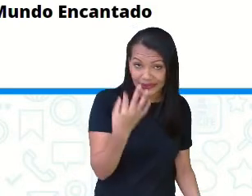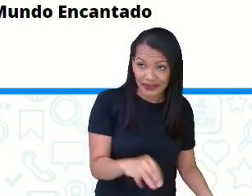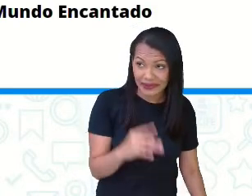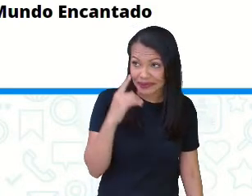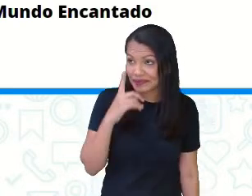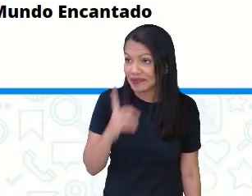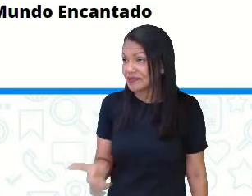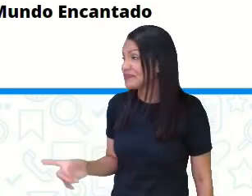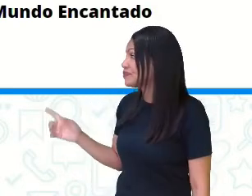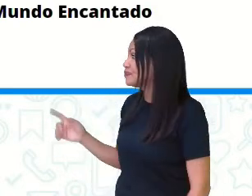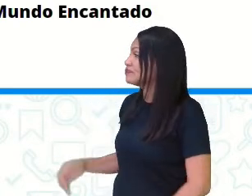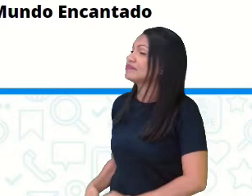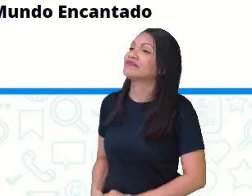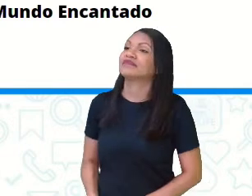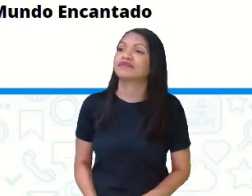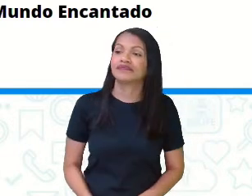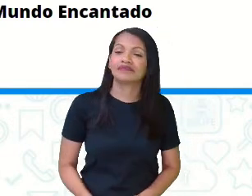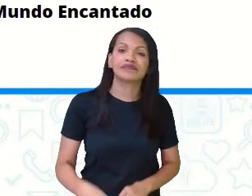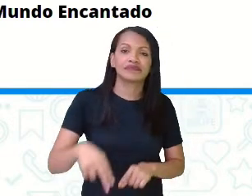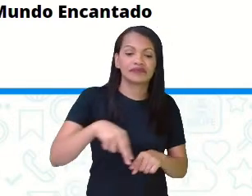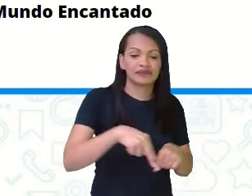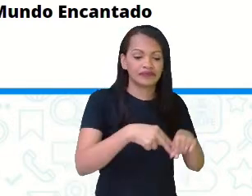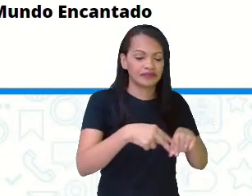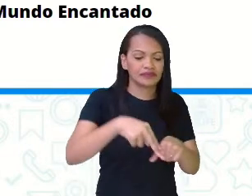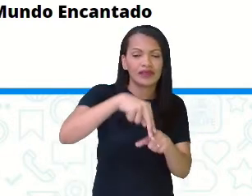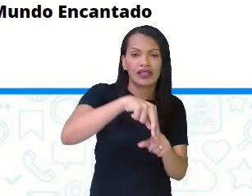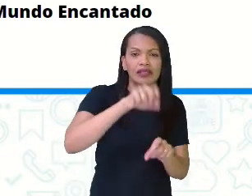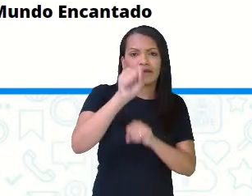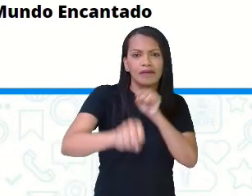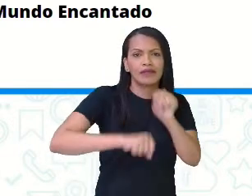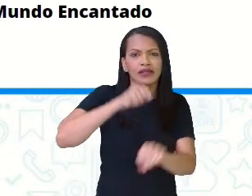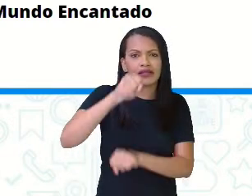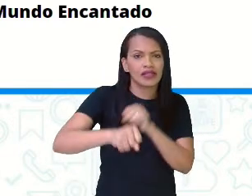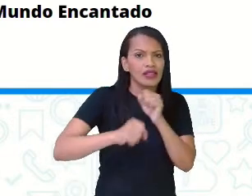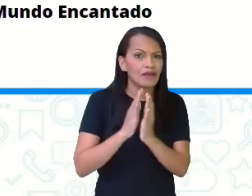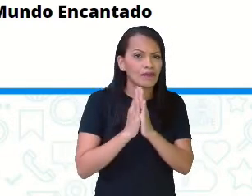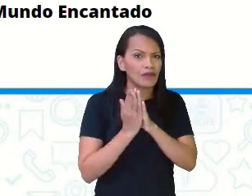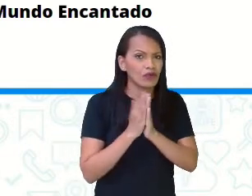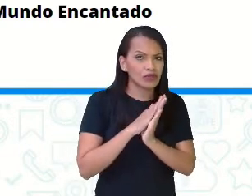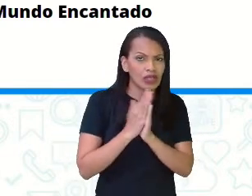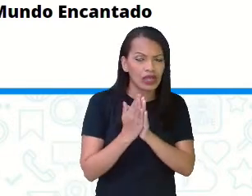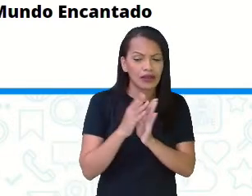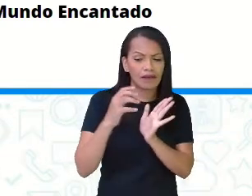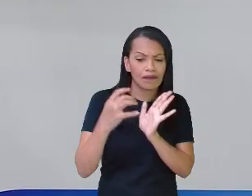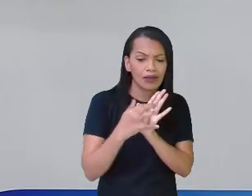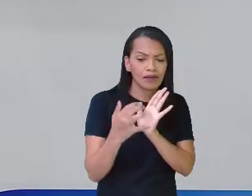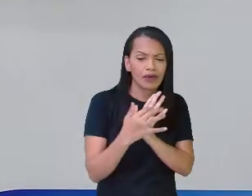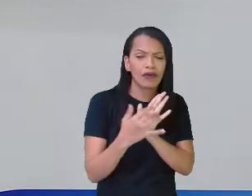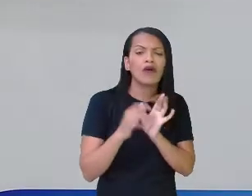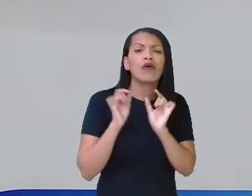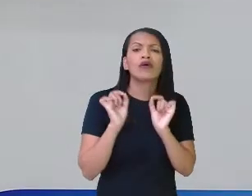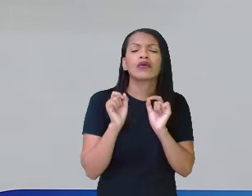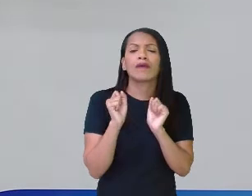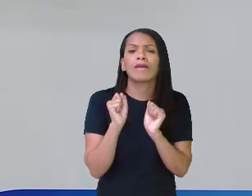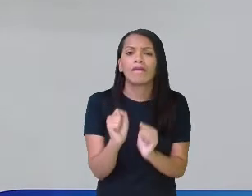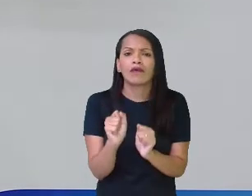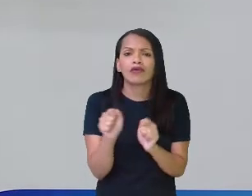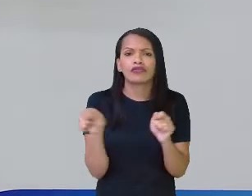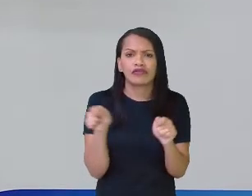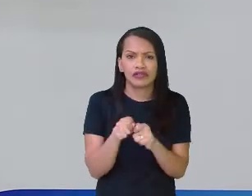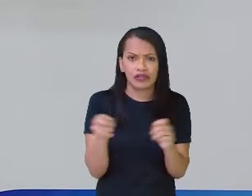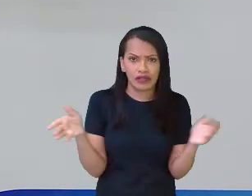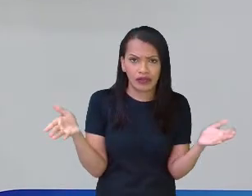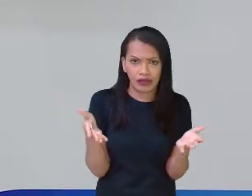demais. Skate, bicicleta, boneca e pop-it. O que é que eu poderia fazer?